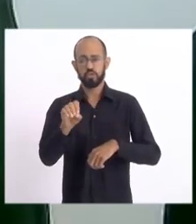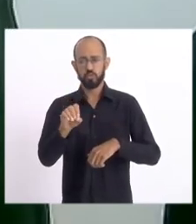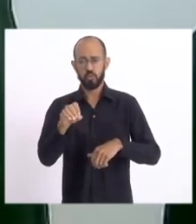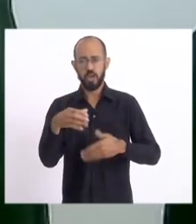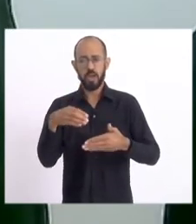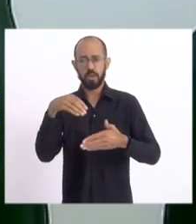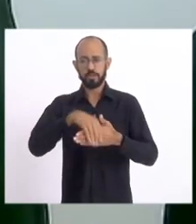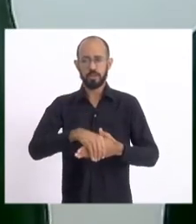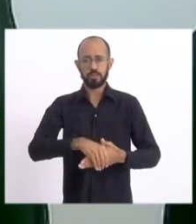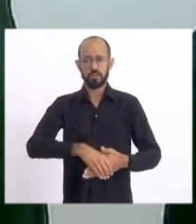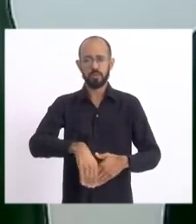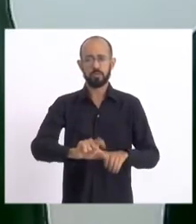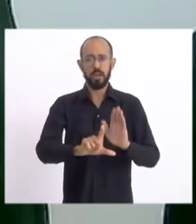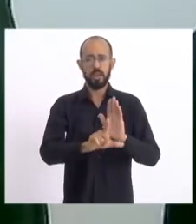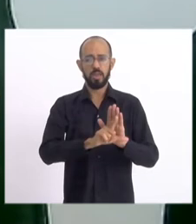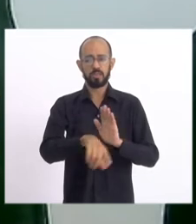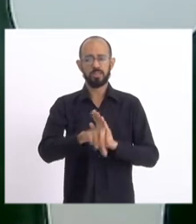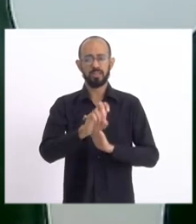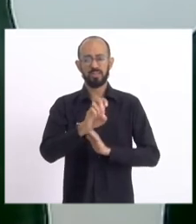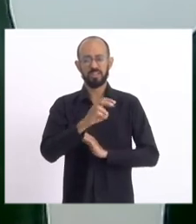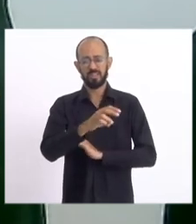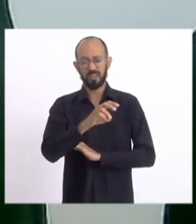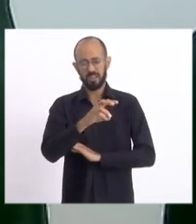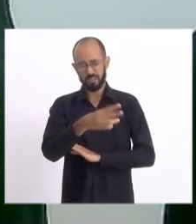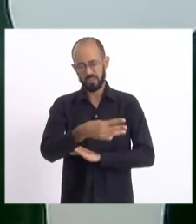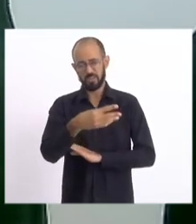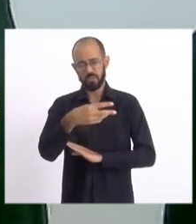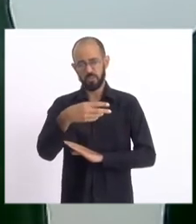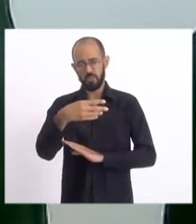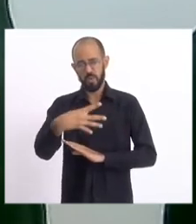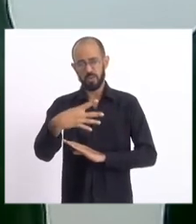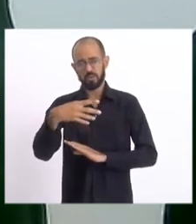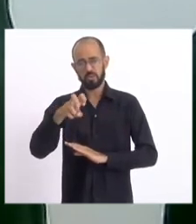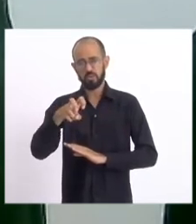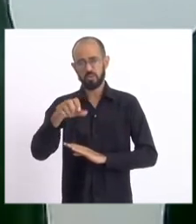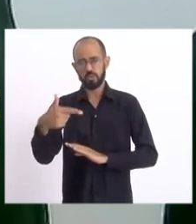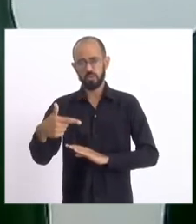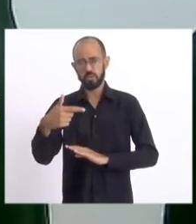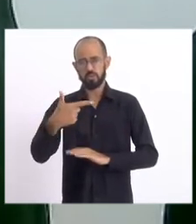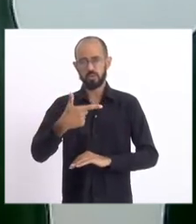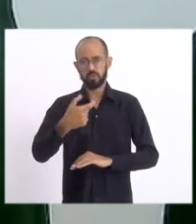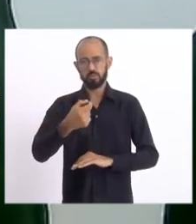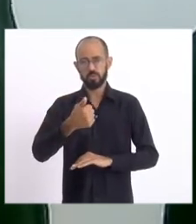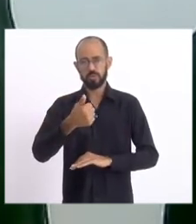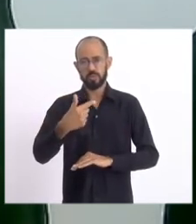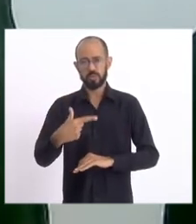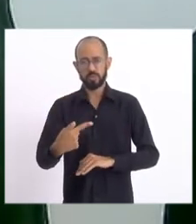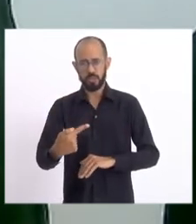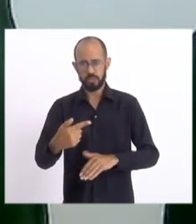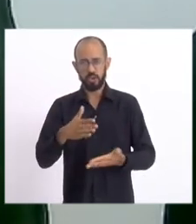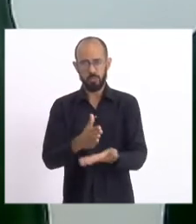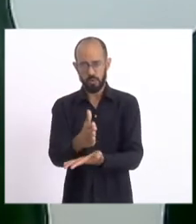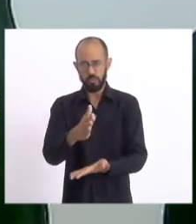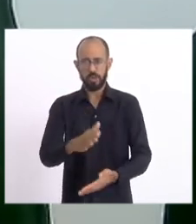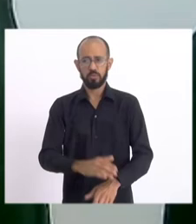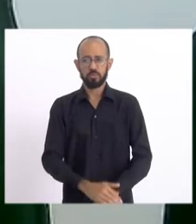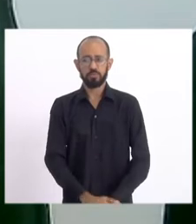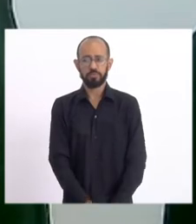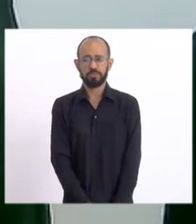projeto de lei 3452 de 2017. Em discussão, em votação, aprovado.